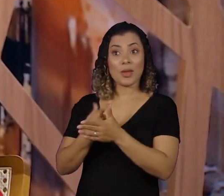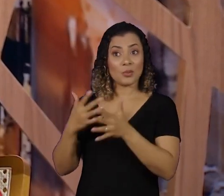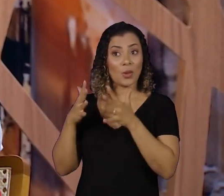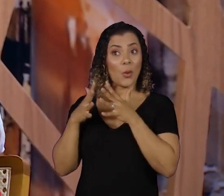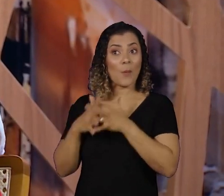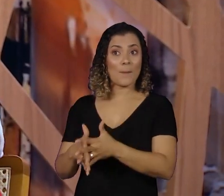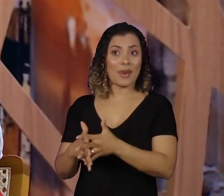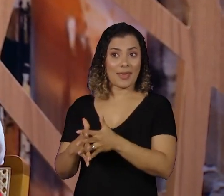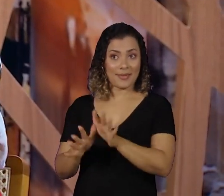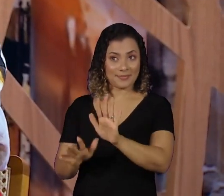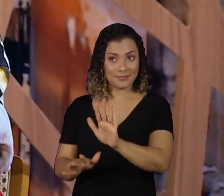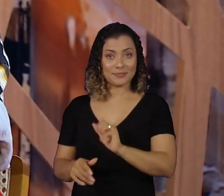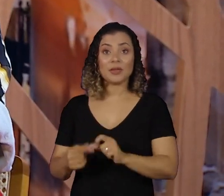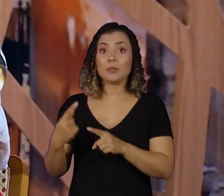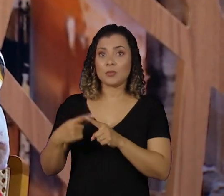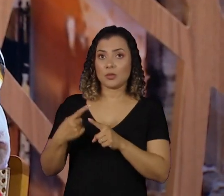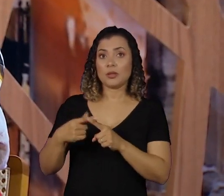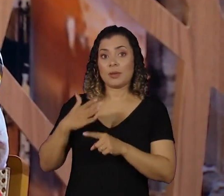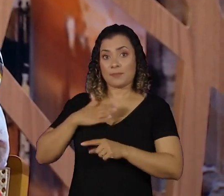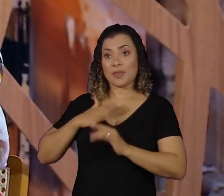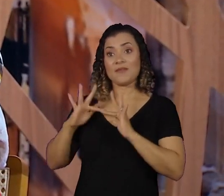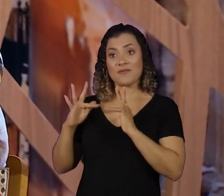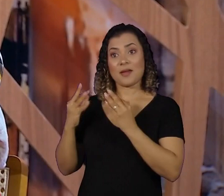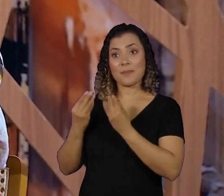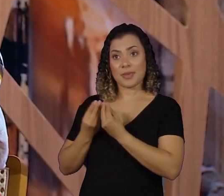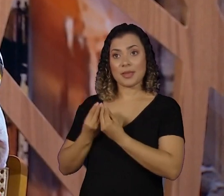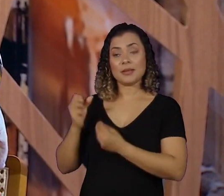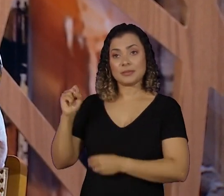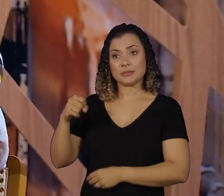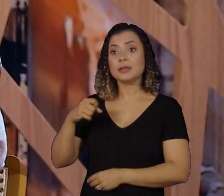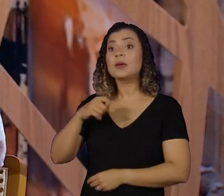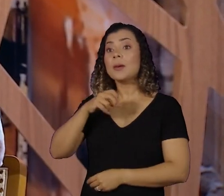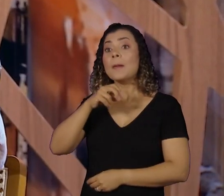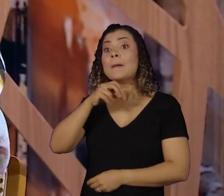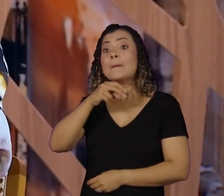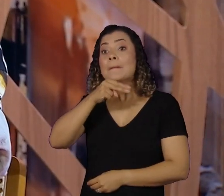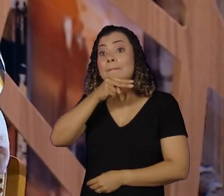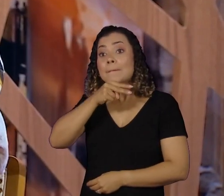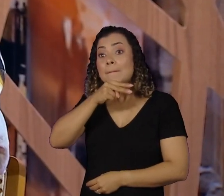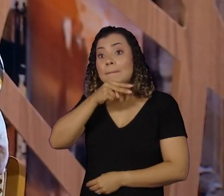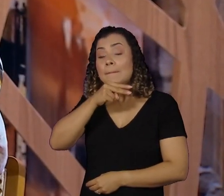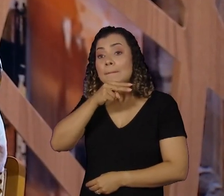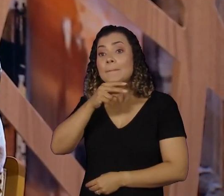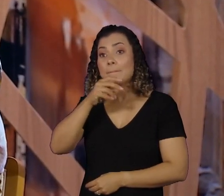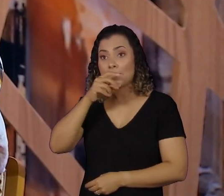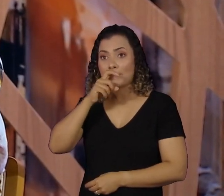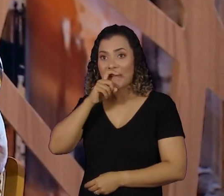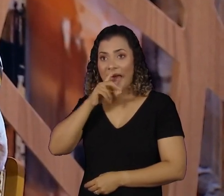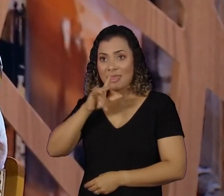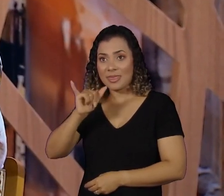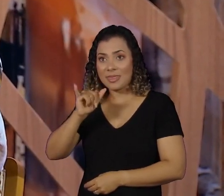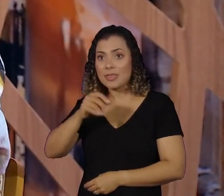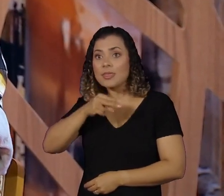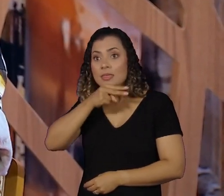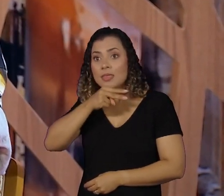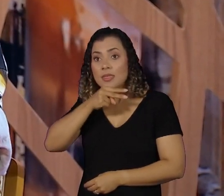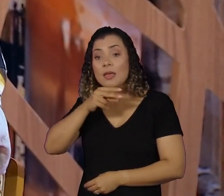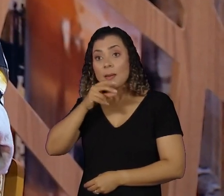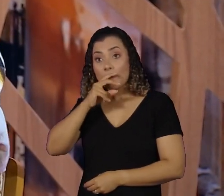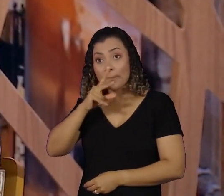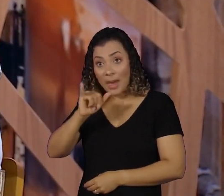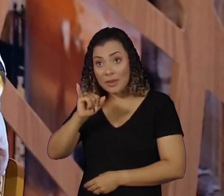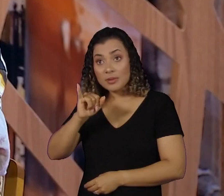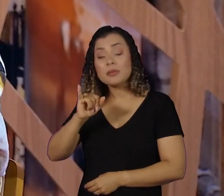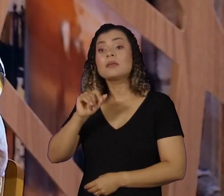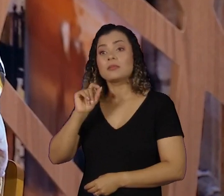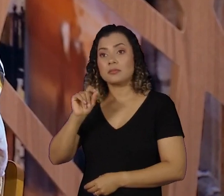complicada, porque eu vim de uma família que meu padrasto foi alcoólatra durante muito tempo. E eu vi isso na